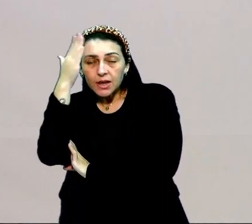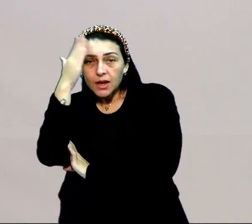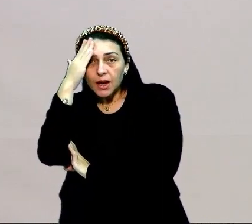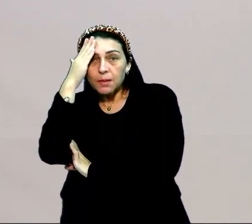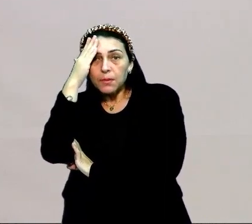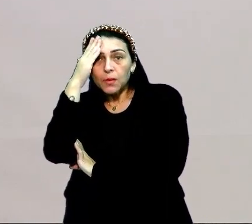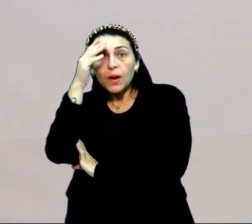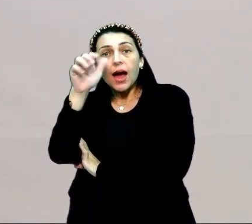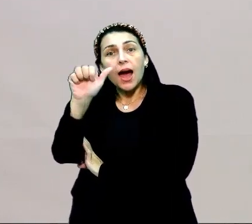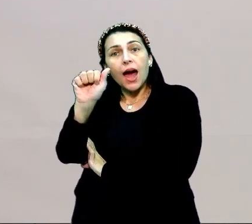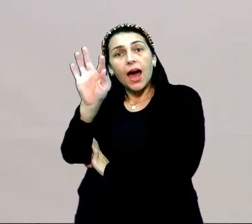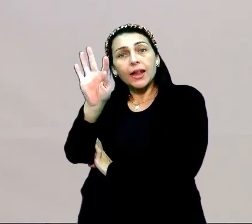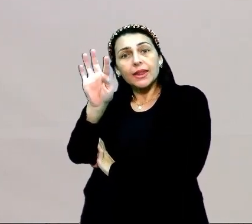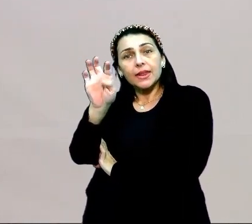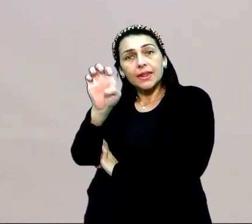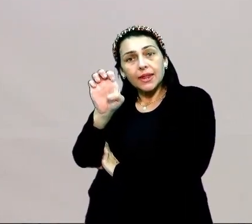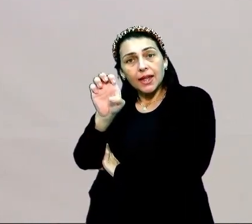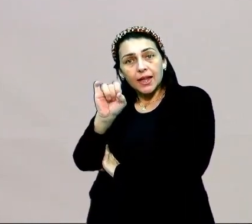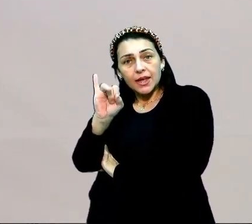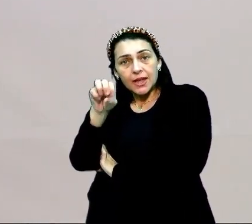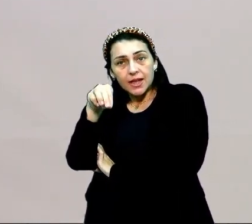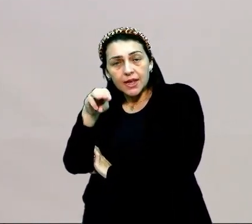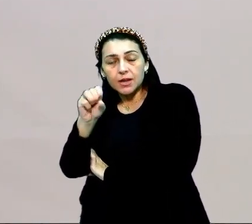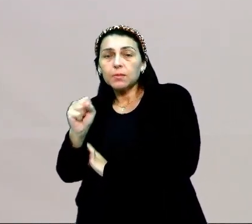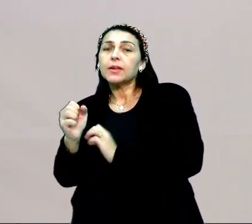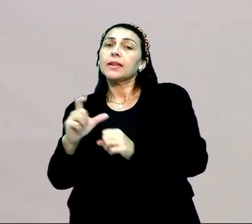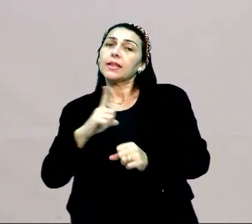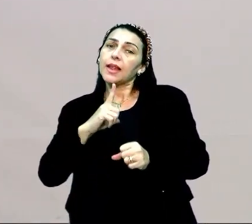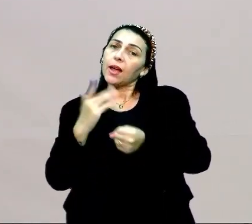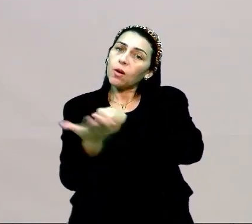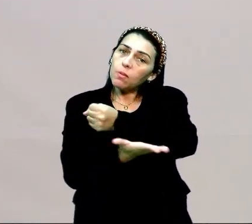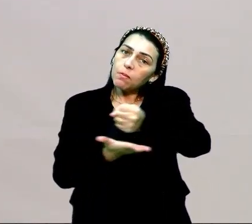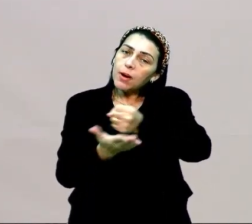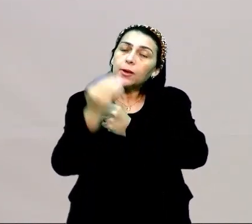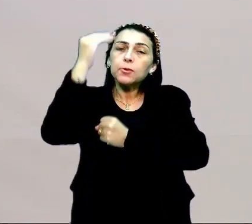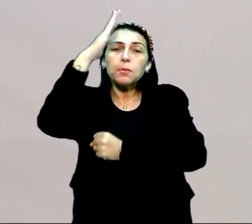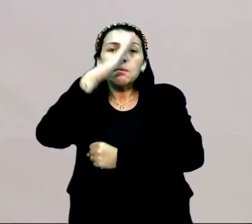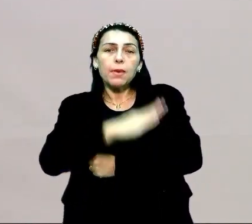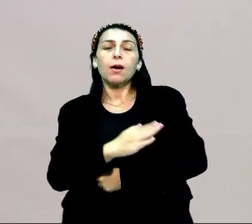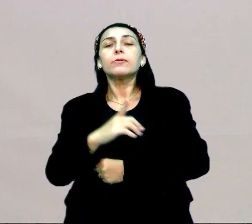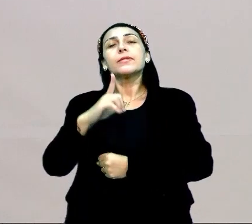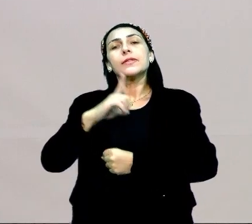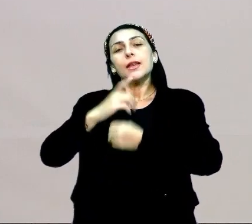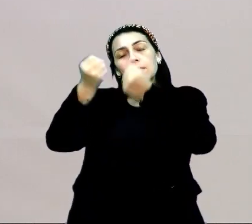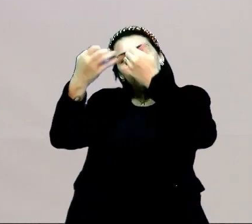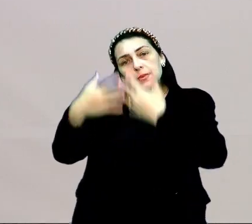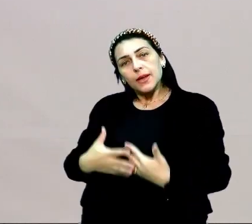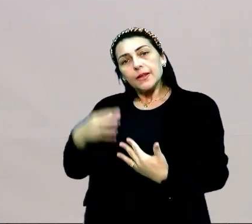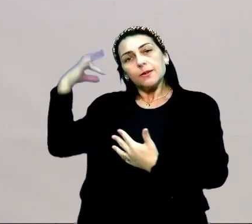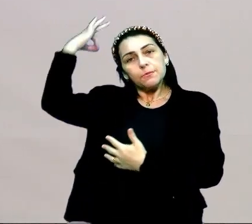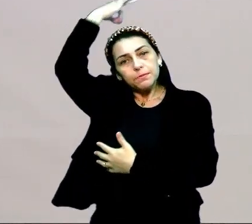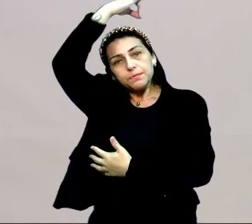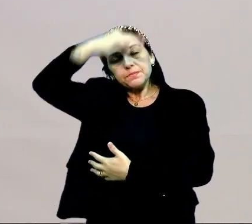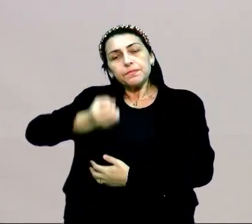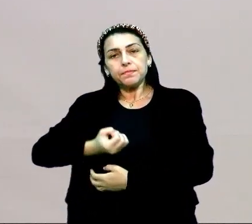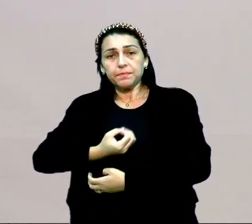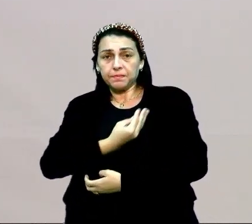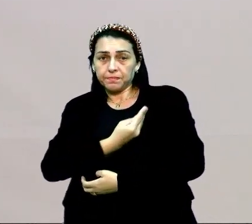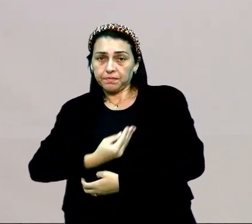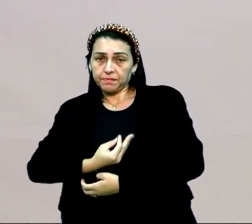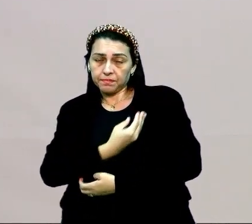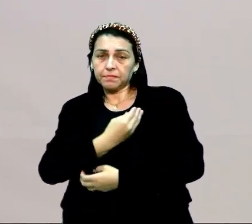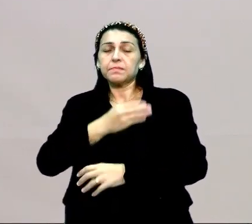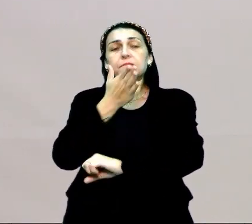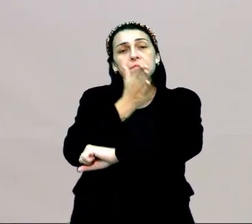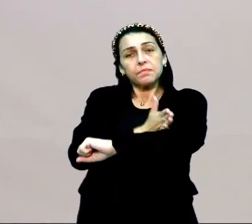ateísmo tem isso como base. Quer dizer, o mal ele tem que ter uma explicação. E Santo Agostinho, na Idade Média, ele vai tentar